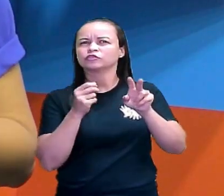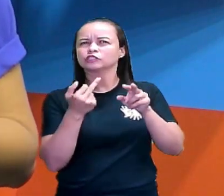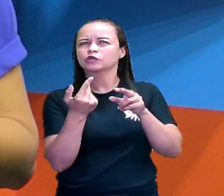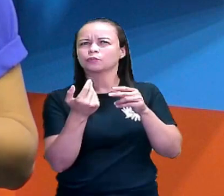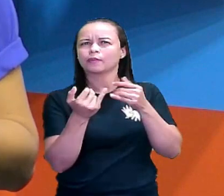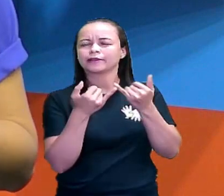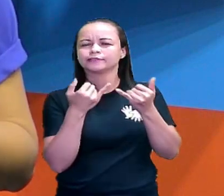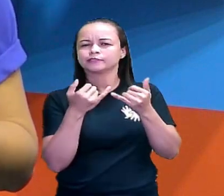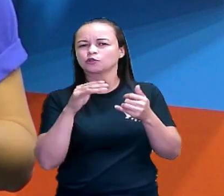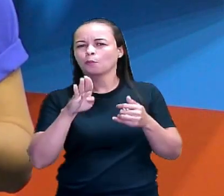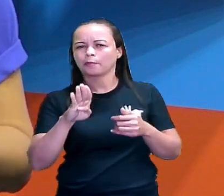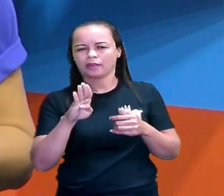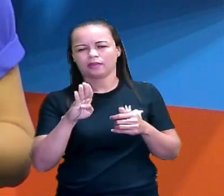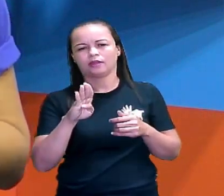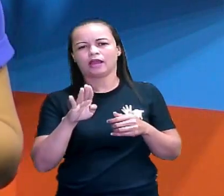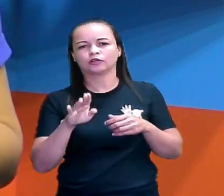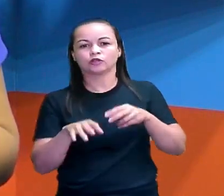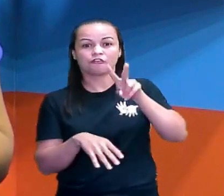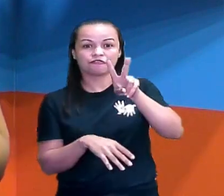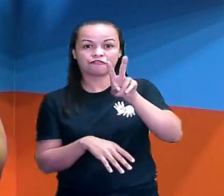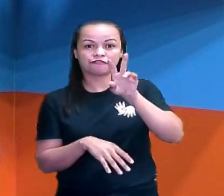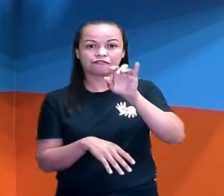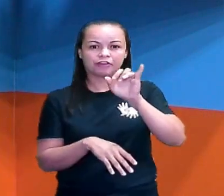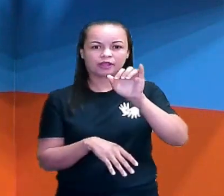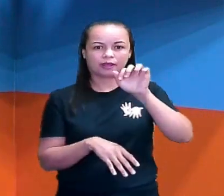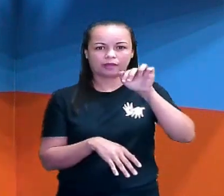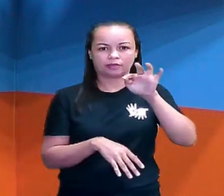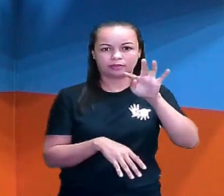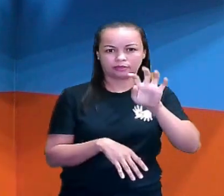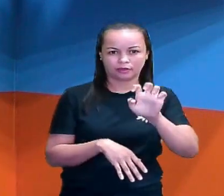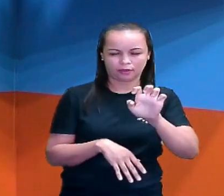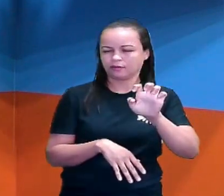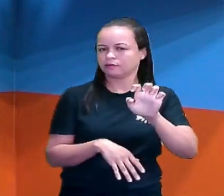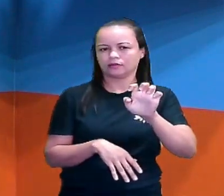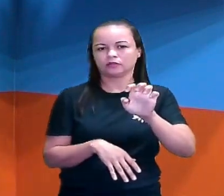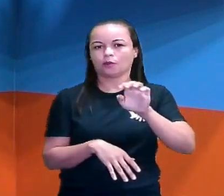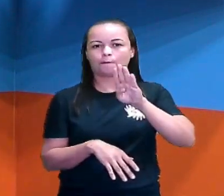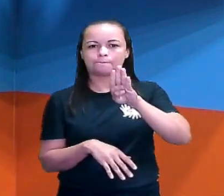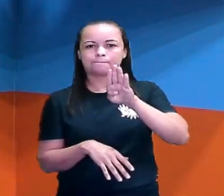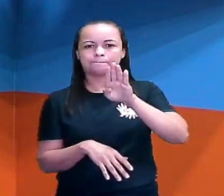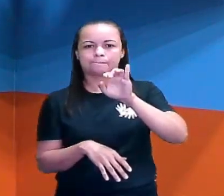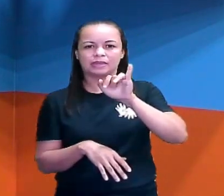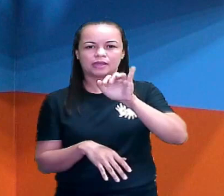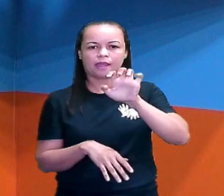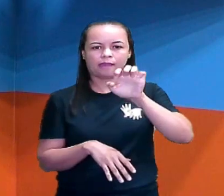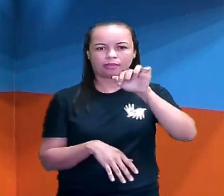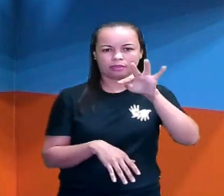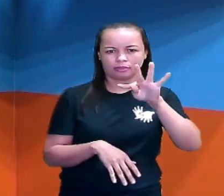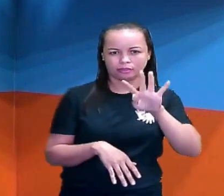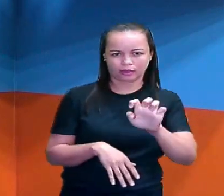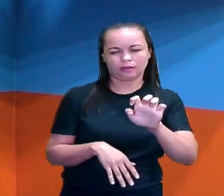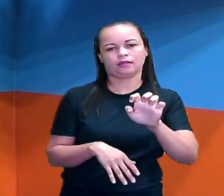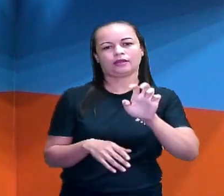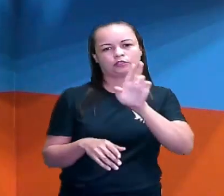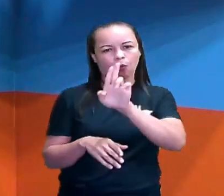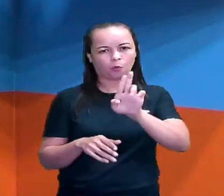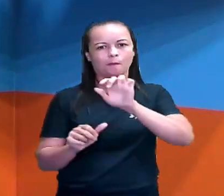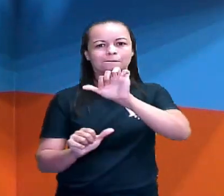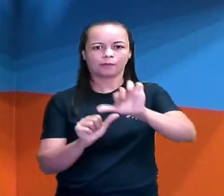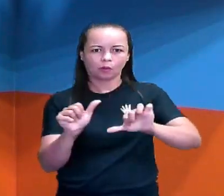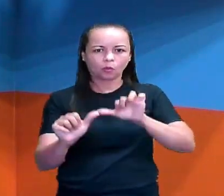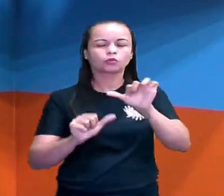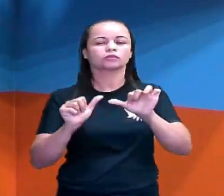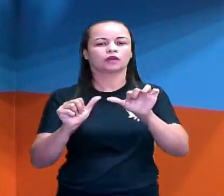eu não digo 20, eu digo 20, tá certo? Aí a gente tem, ó,